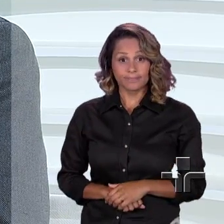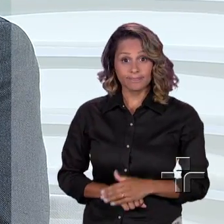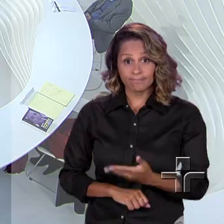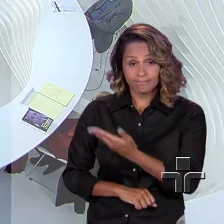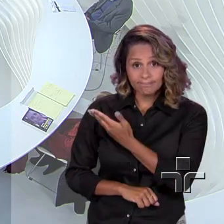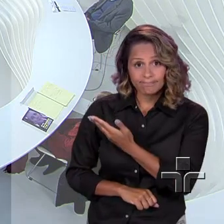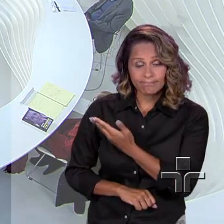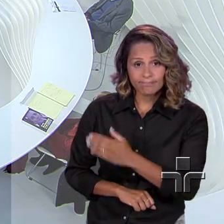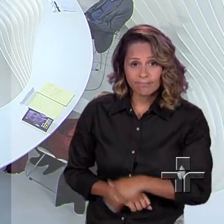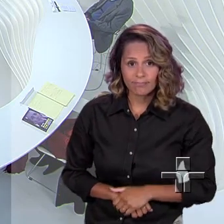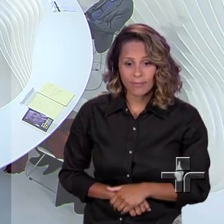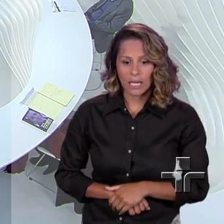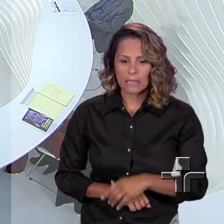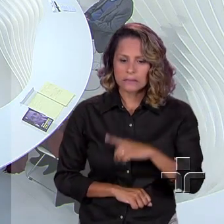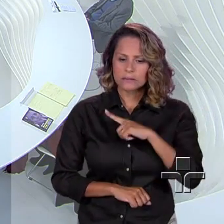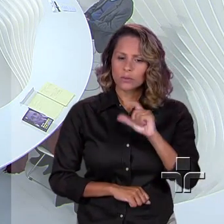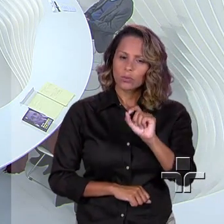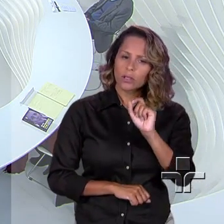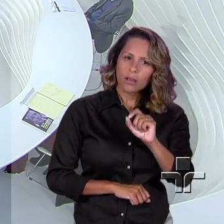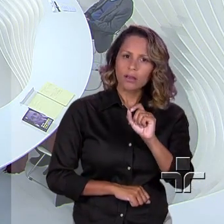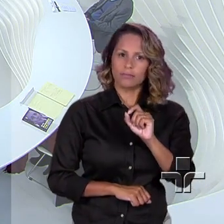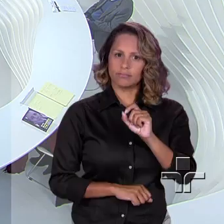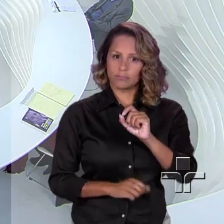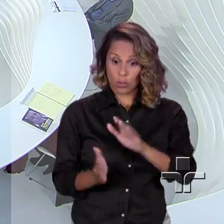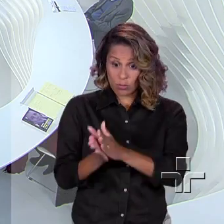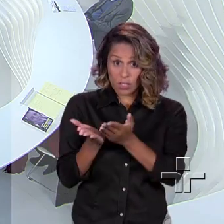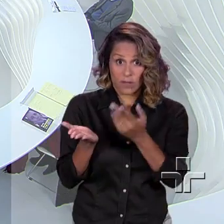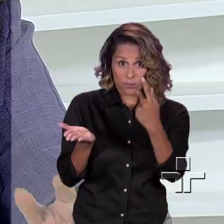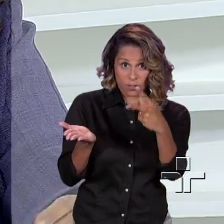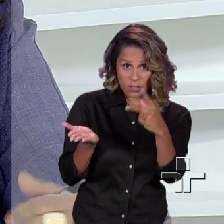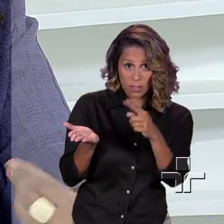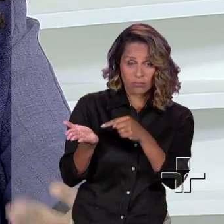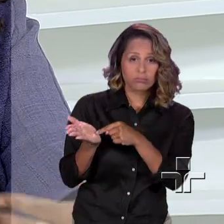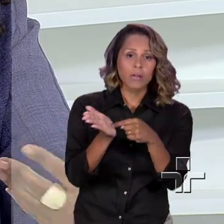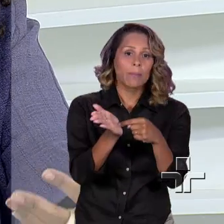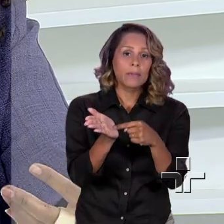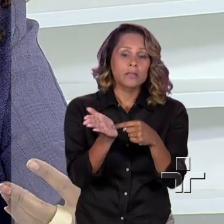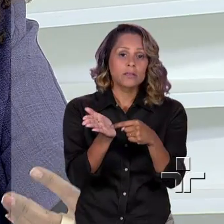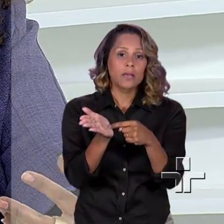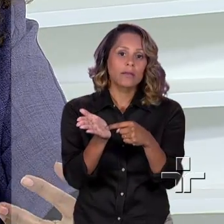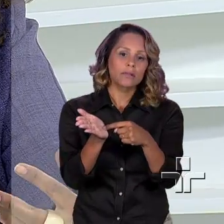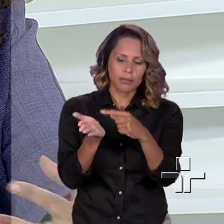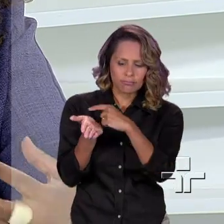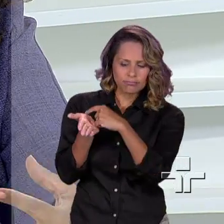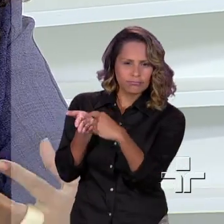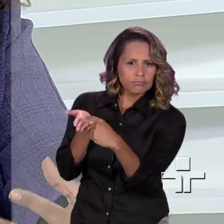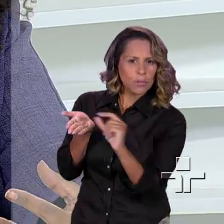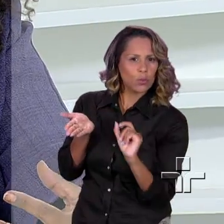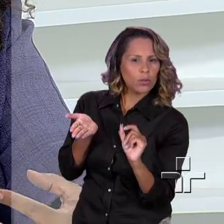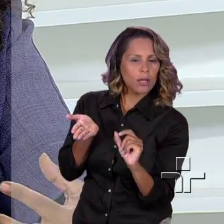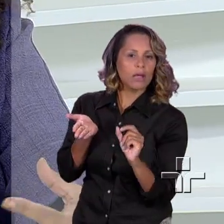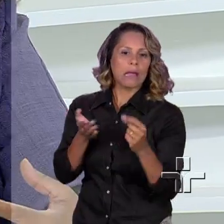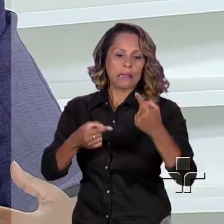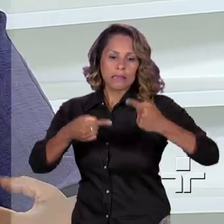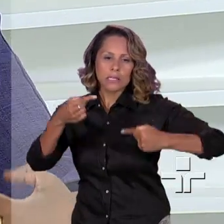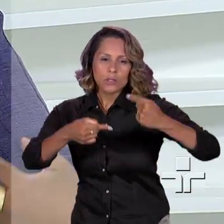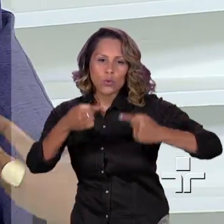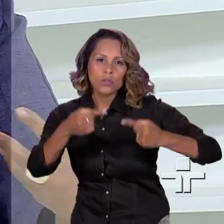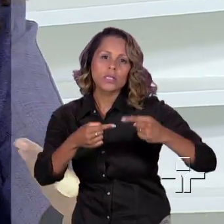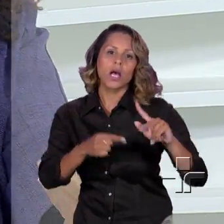tenho uma questão, que tem uma passagem no livro que quando você está apresentando essa questão da discussão sobre a